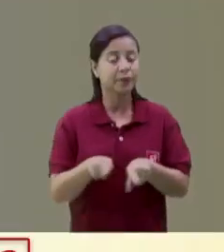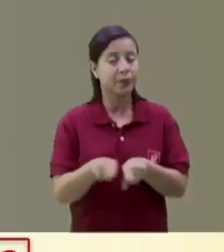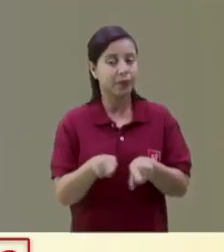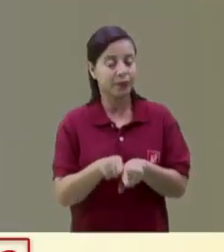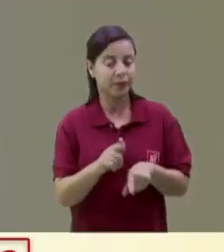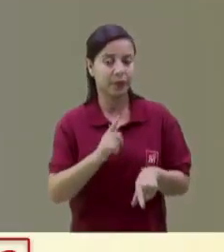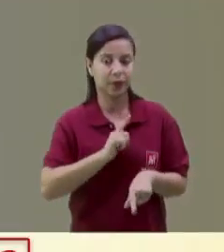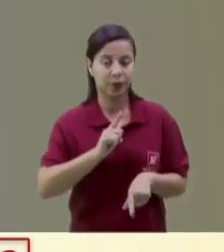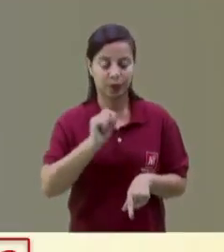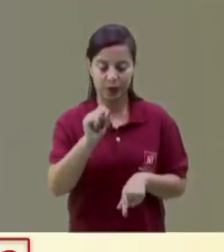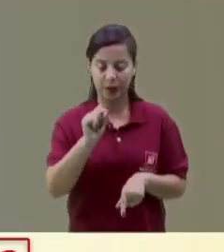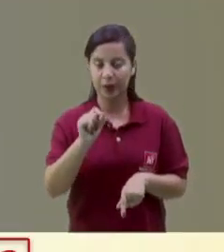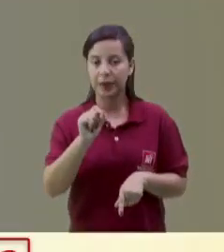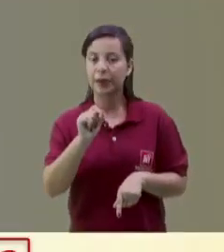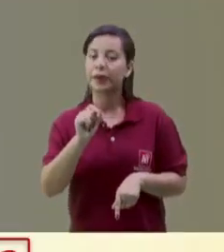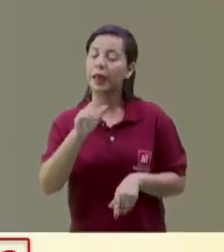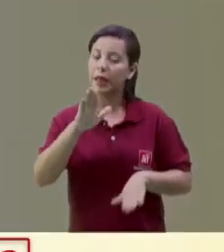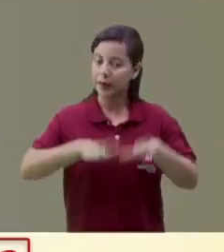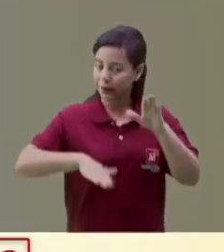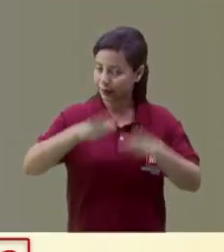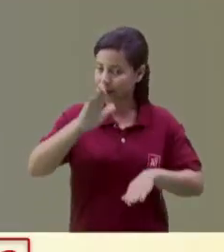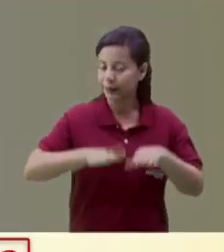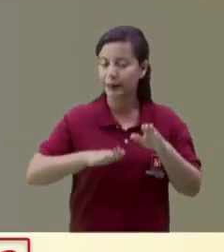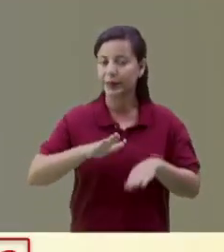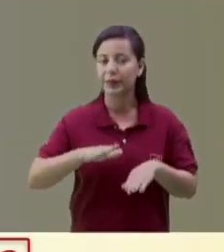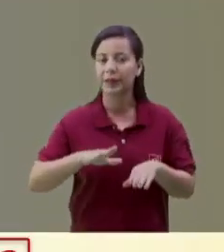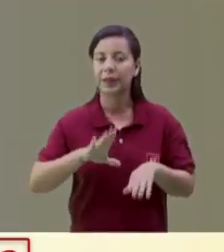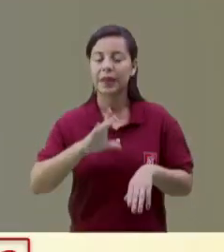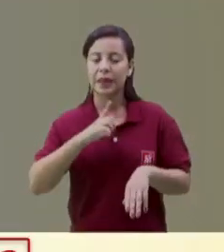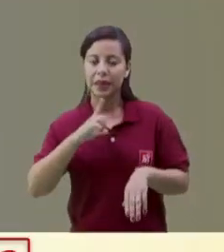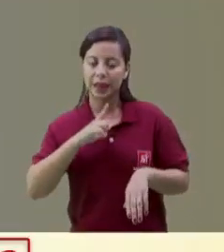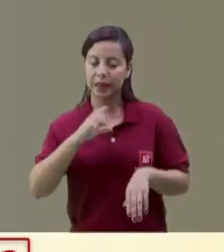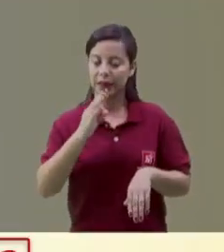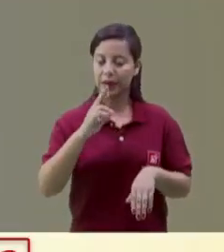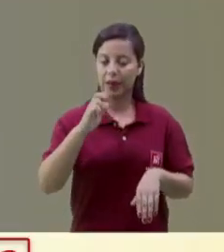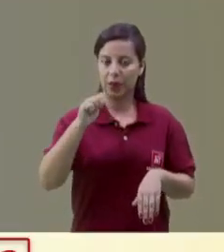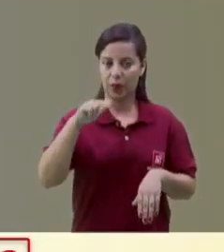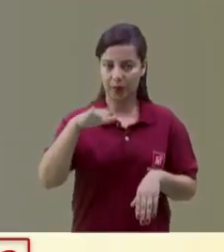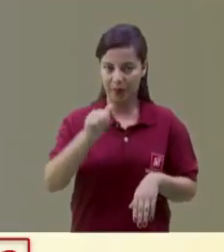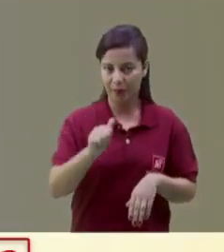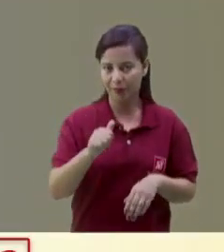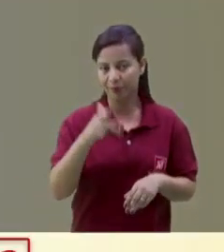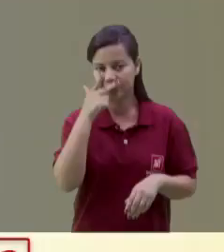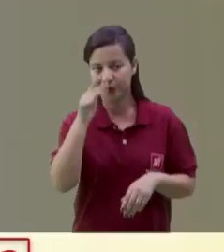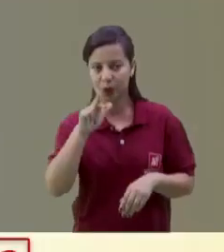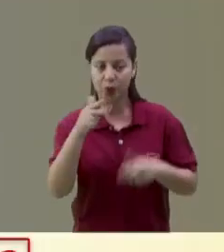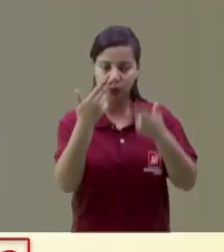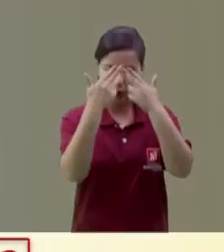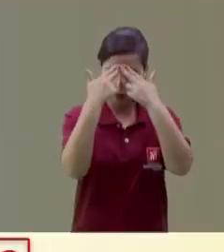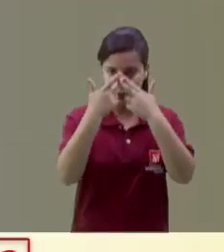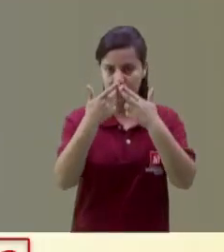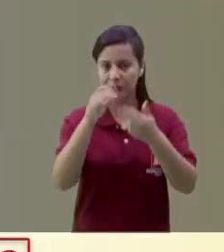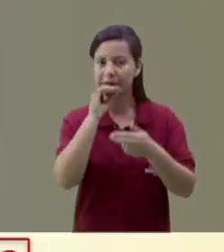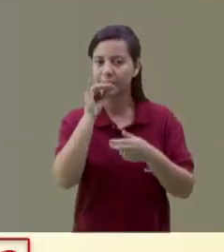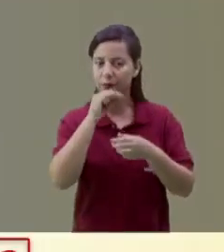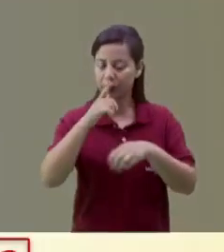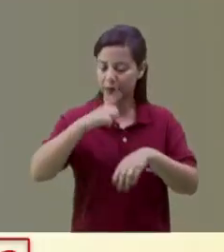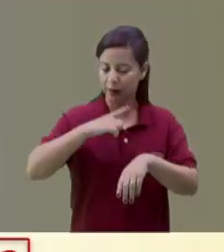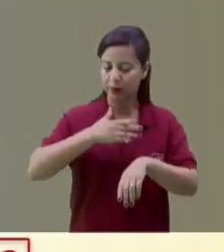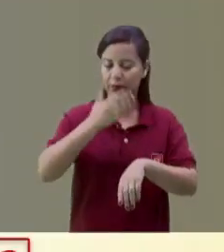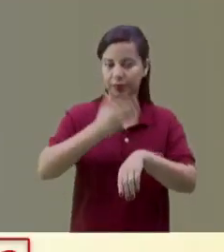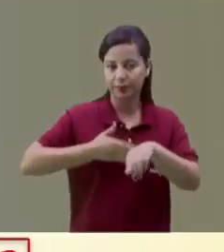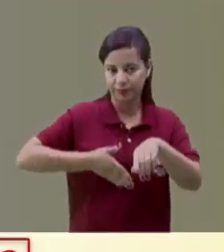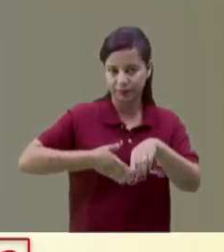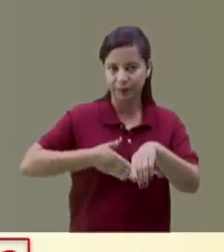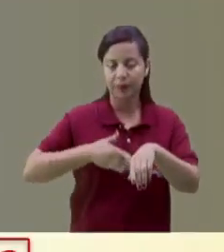envolve fraturas, também traz grande preocupação. E a gente precisa se atentar. Existem dois tipos de fratura, aberta